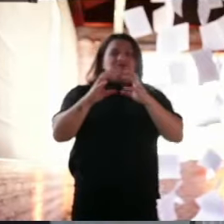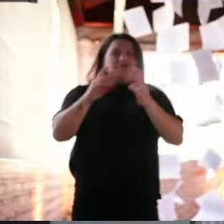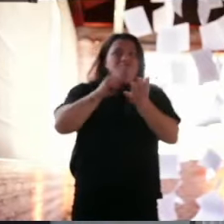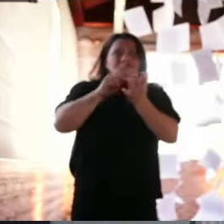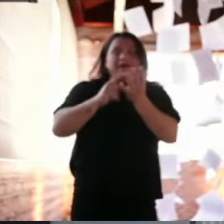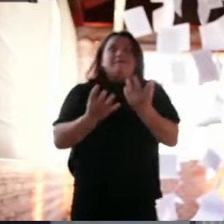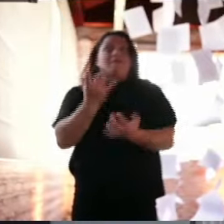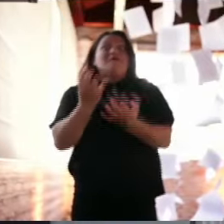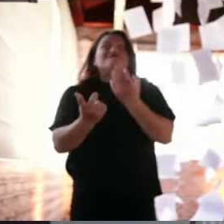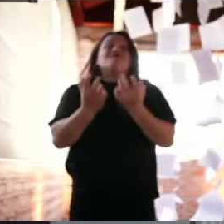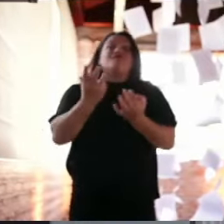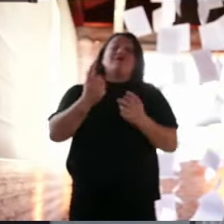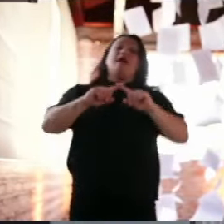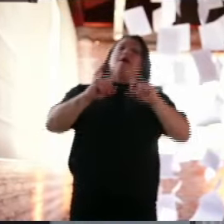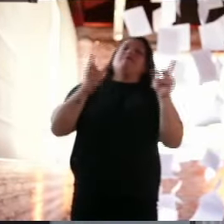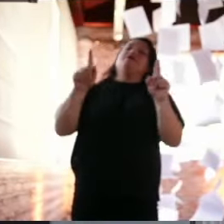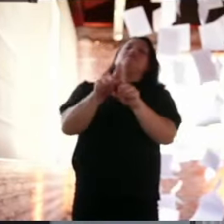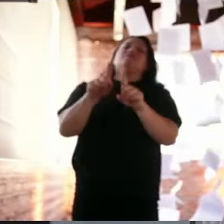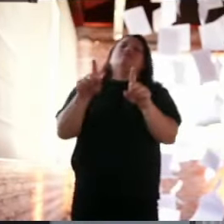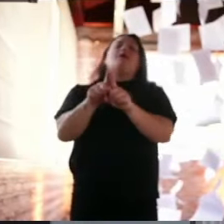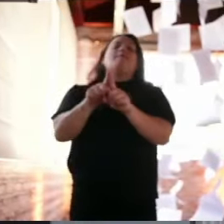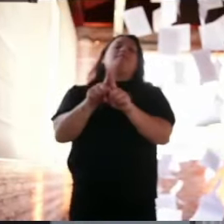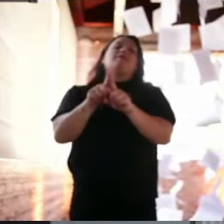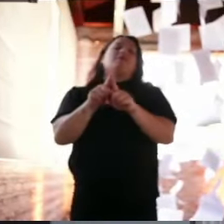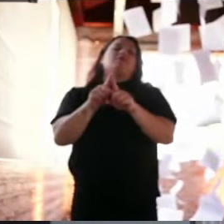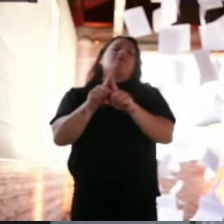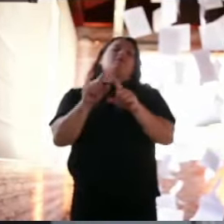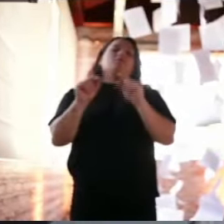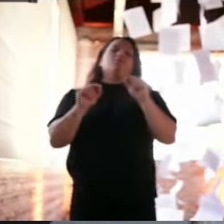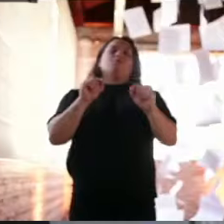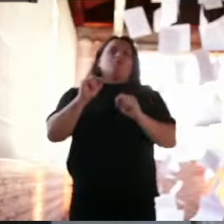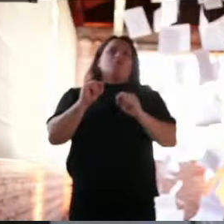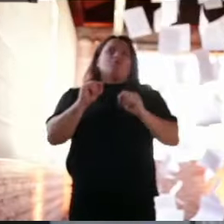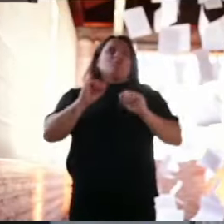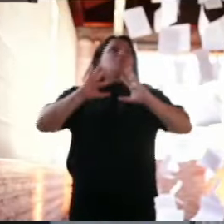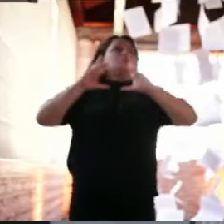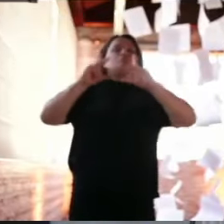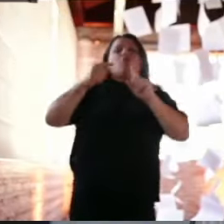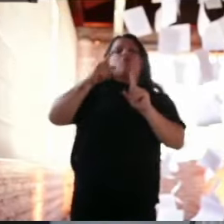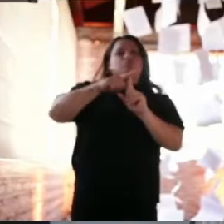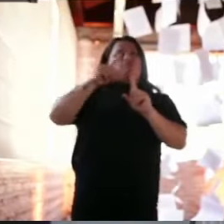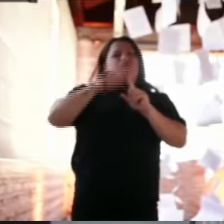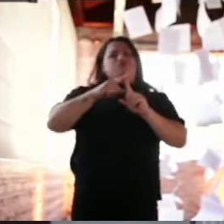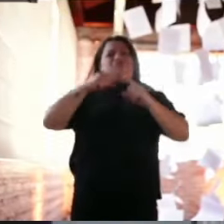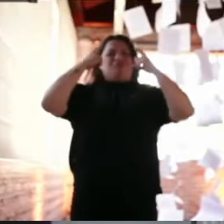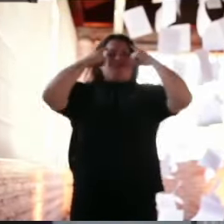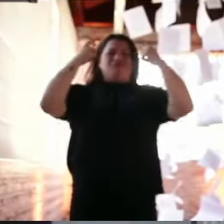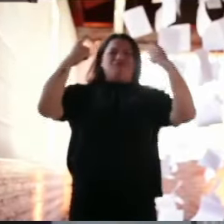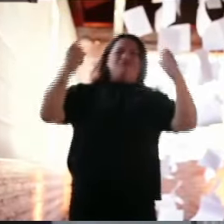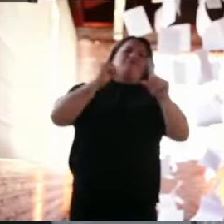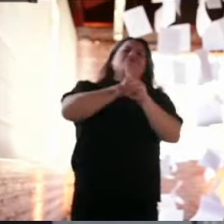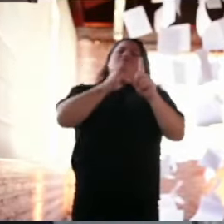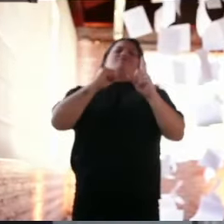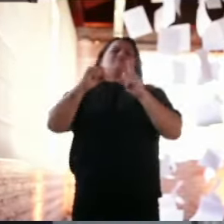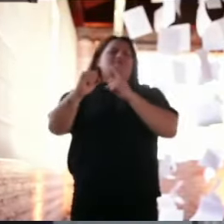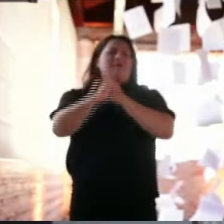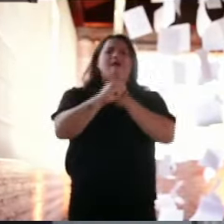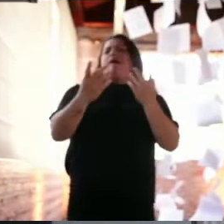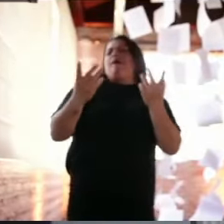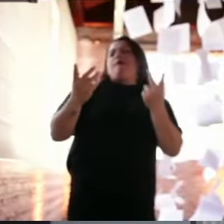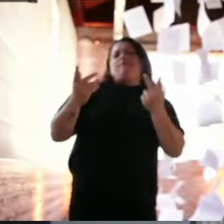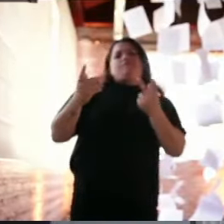corpo ali mais com toda bom todas as formas de violência social né de todas as